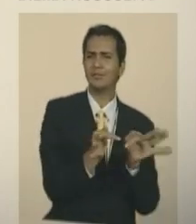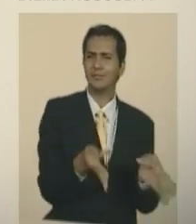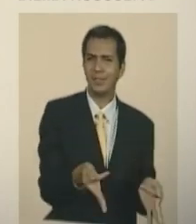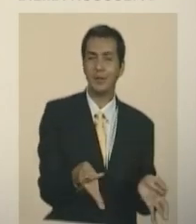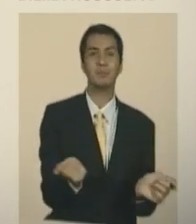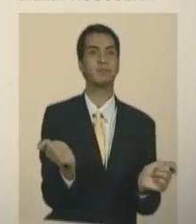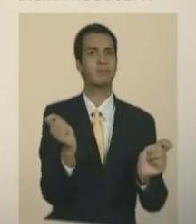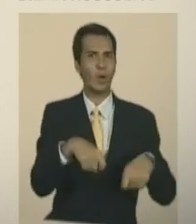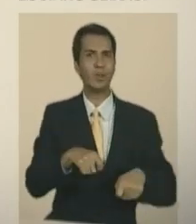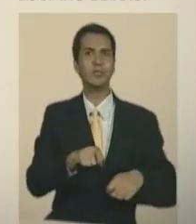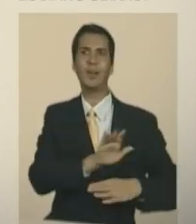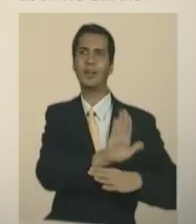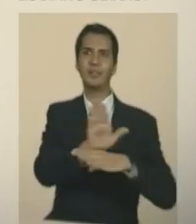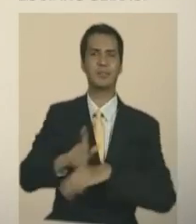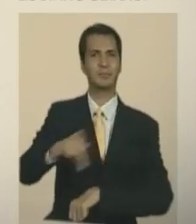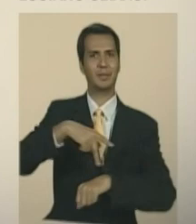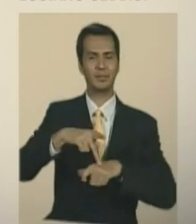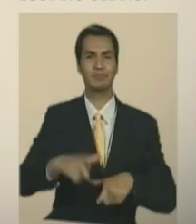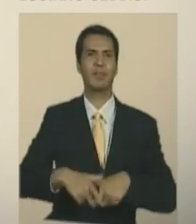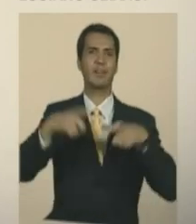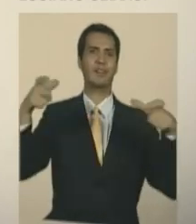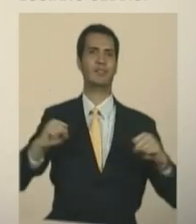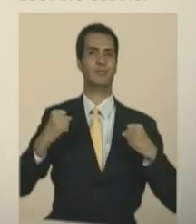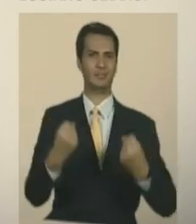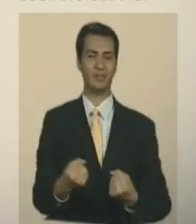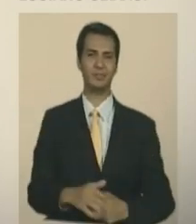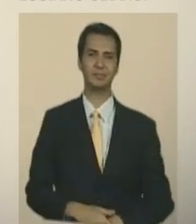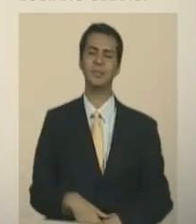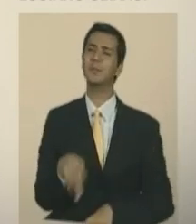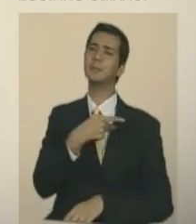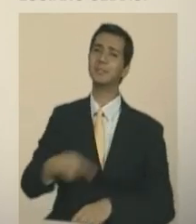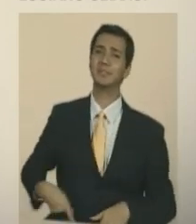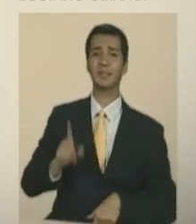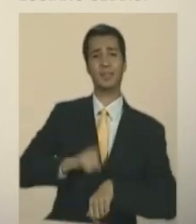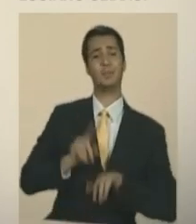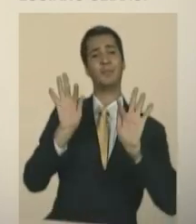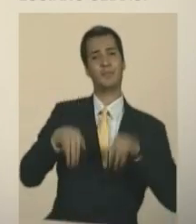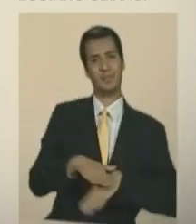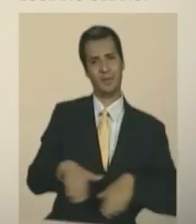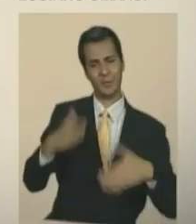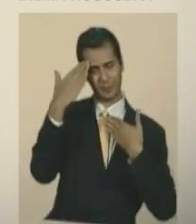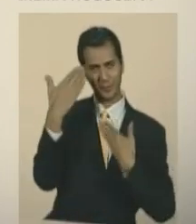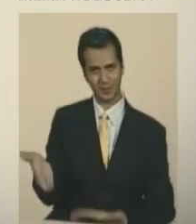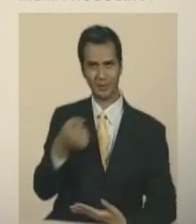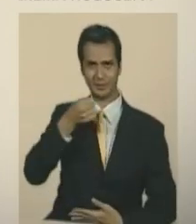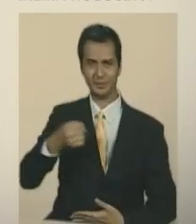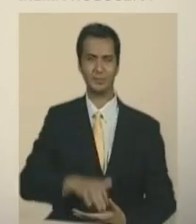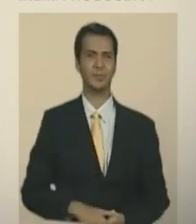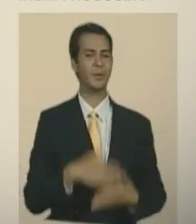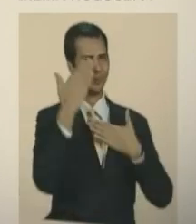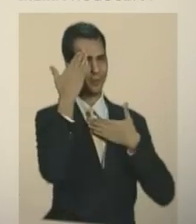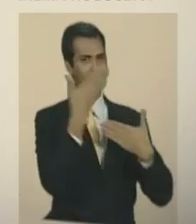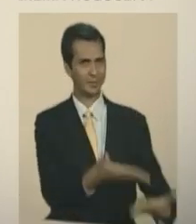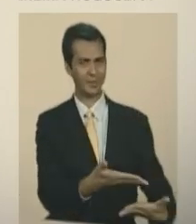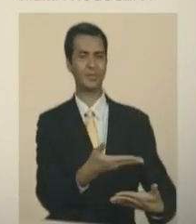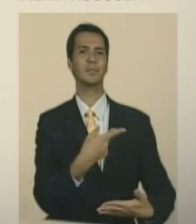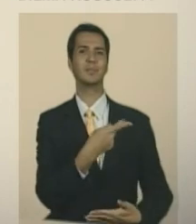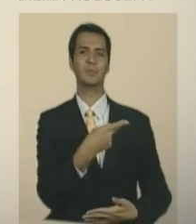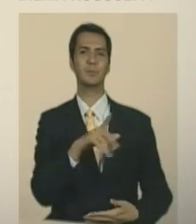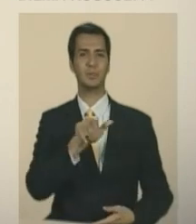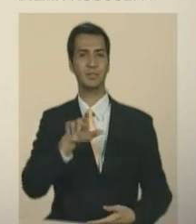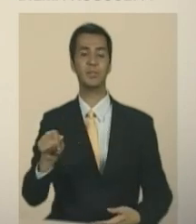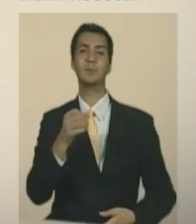construir um grande país presidenta Infelizmente o nosso tempo chegou ao fim obrigado por mais esse café obrigado pela companhia